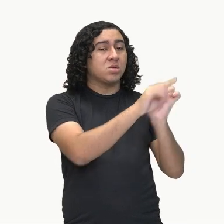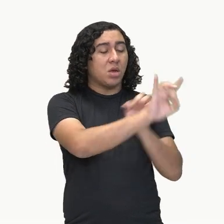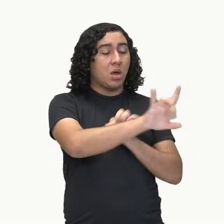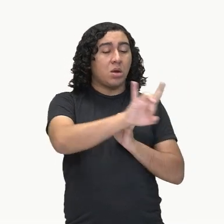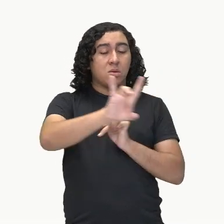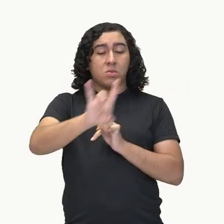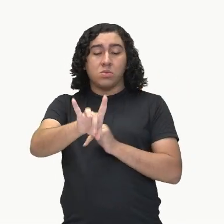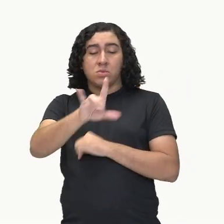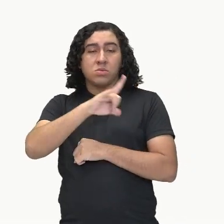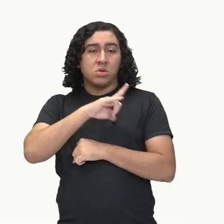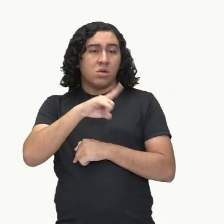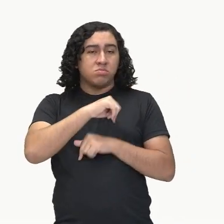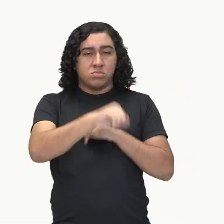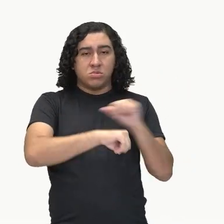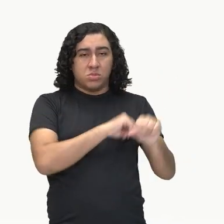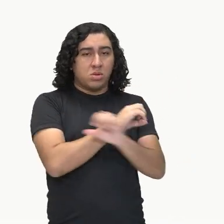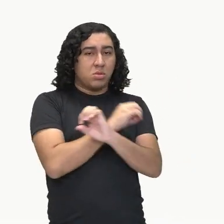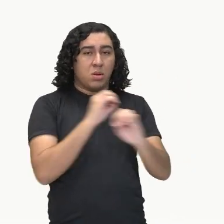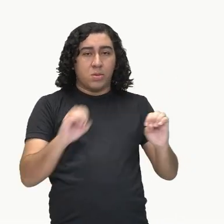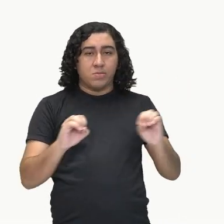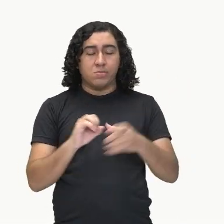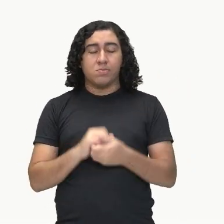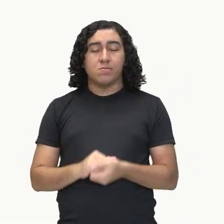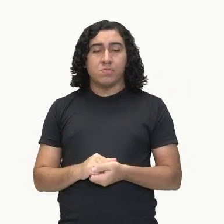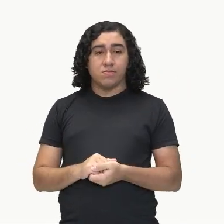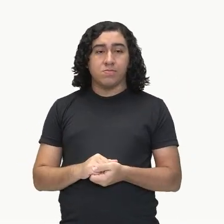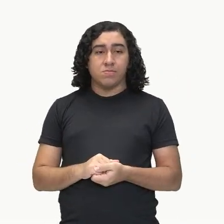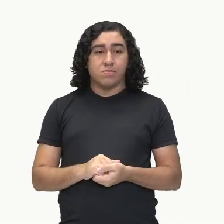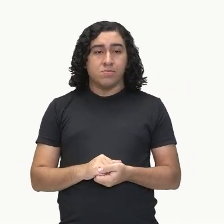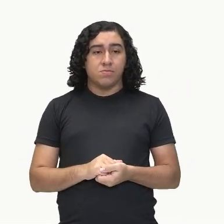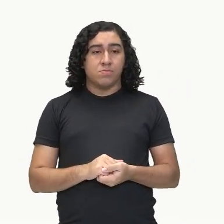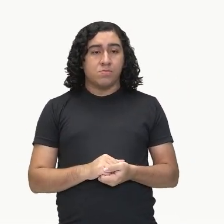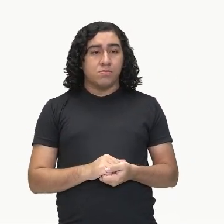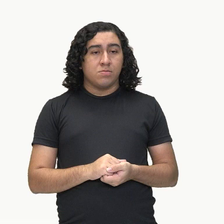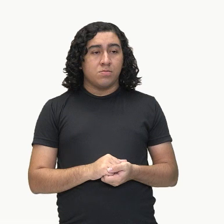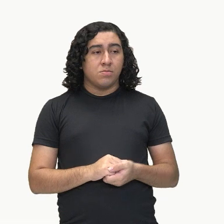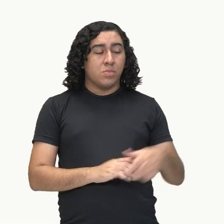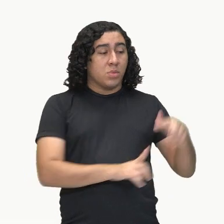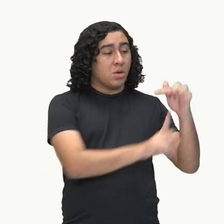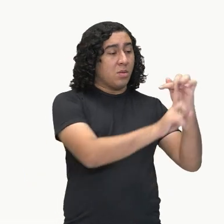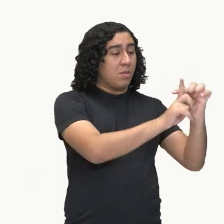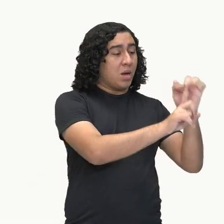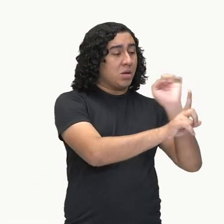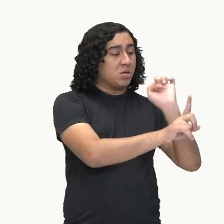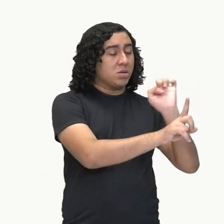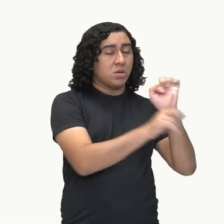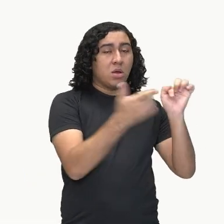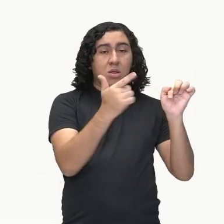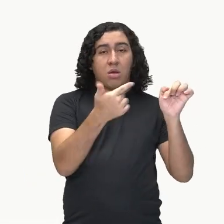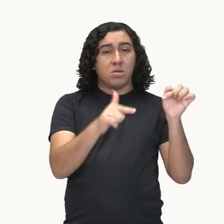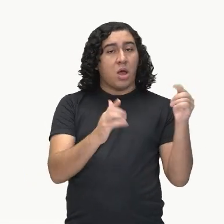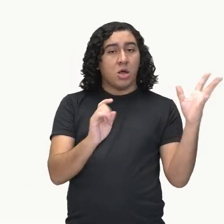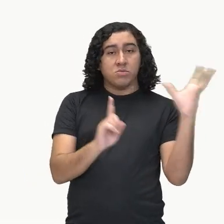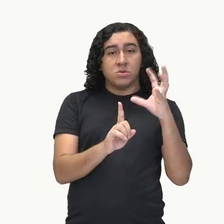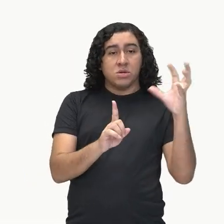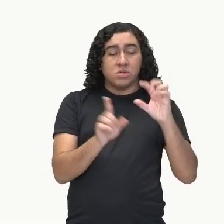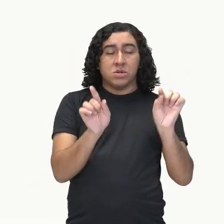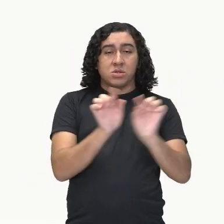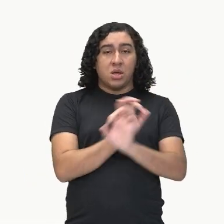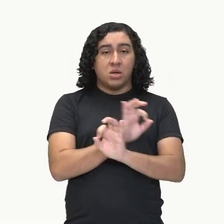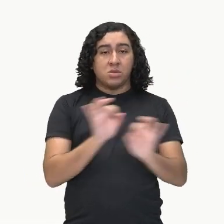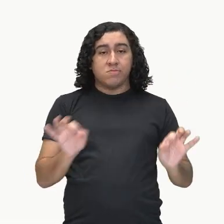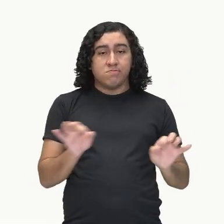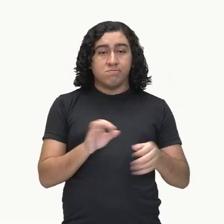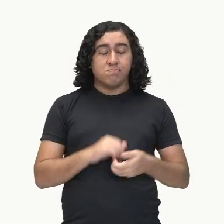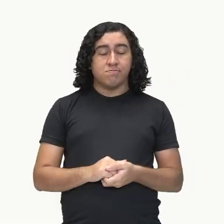aqui, não vai alterar o valor. E o sinal positivo não faz alteração no sinal de nenhum deles.